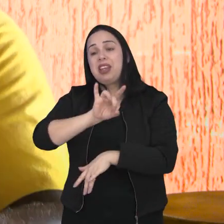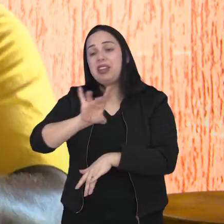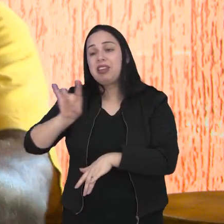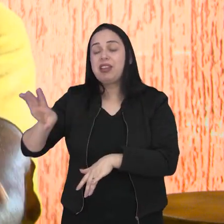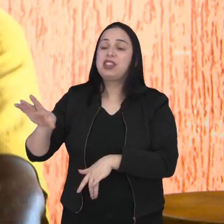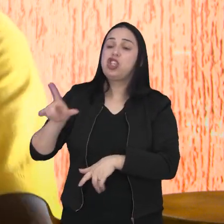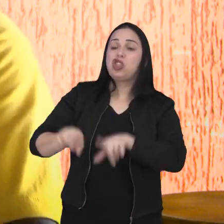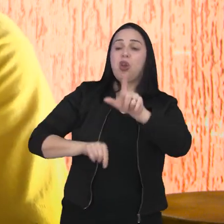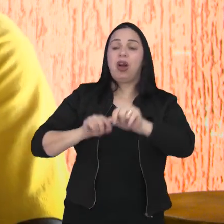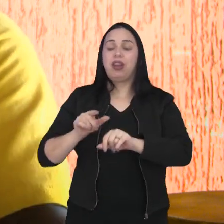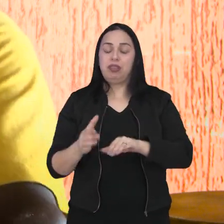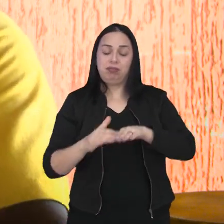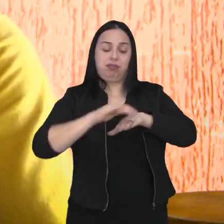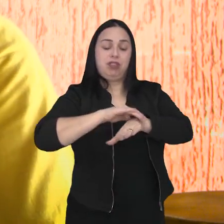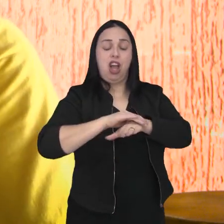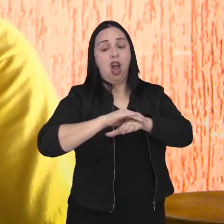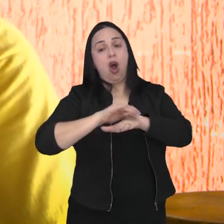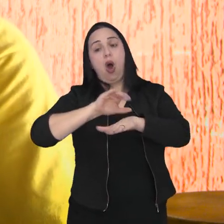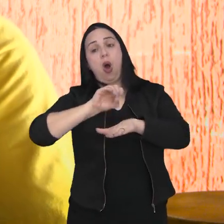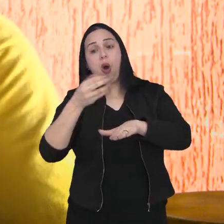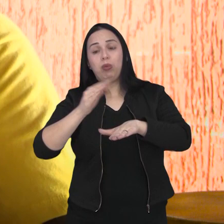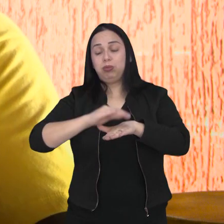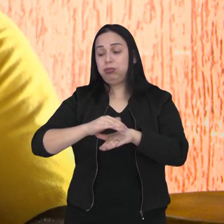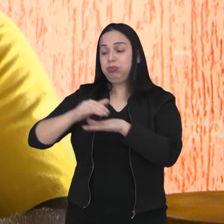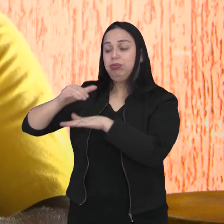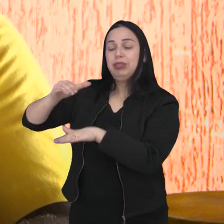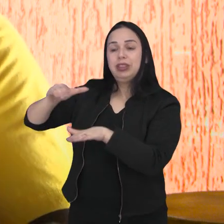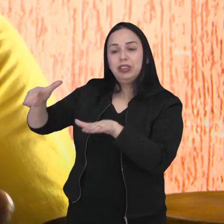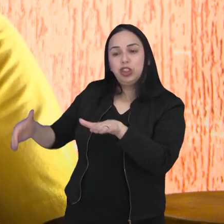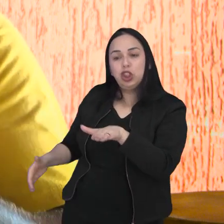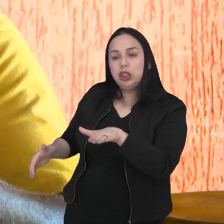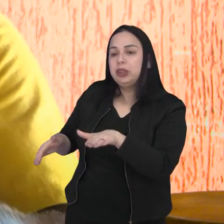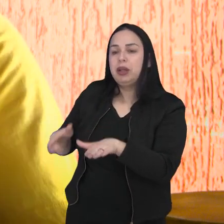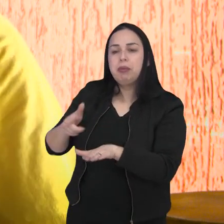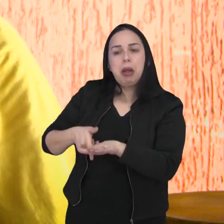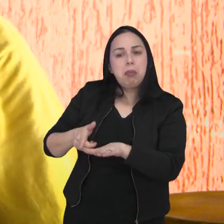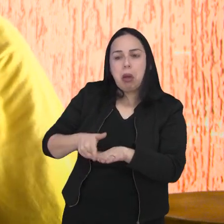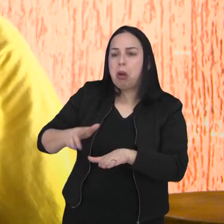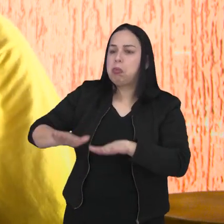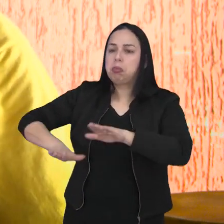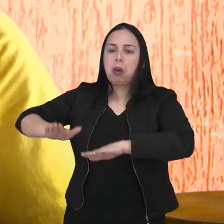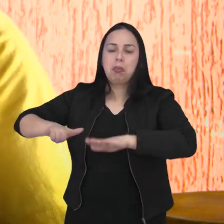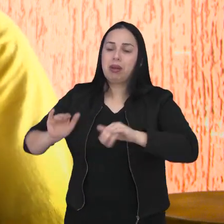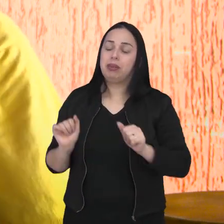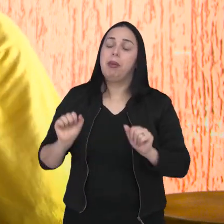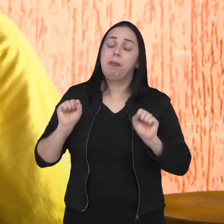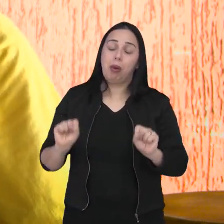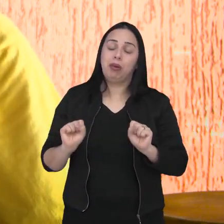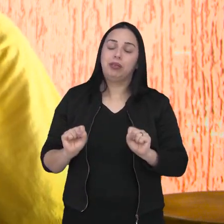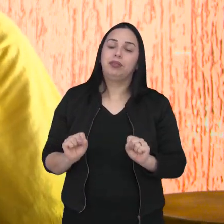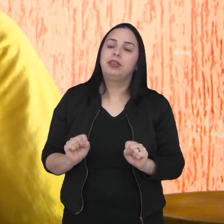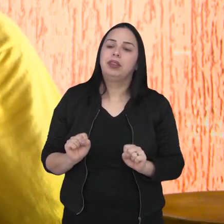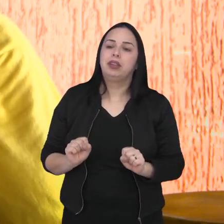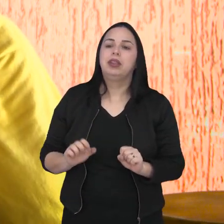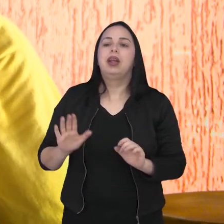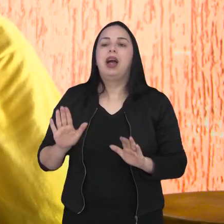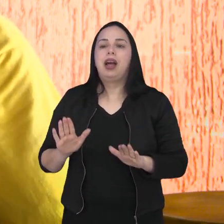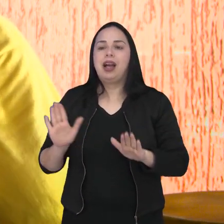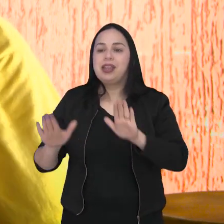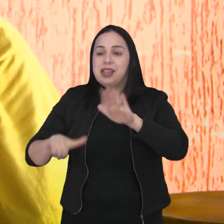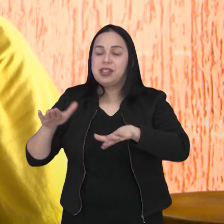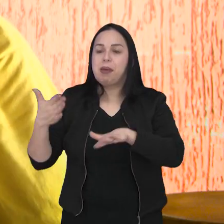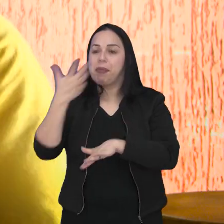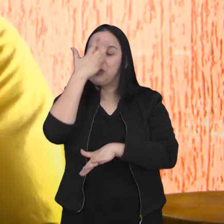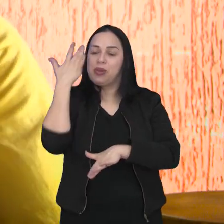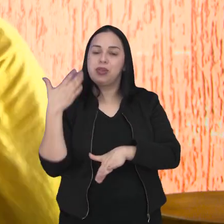Se a pessoa quiser dançar descalço, pode dançar descalço, quer dançar calçado, dança calçado. Até mesmo, muitos lugares que a